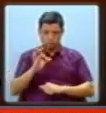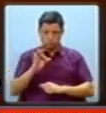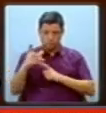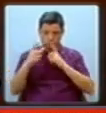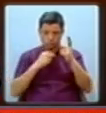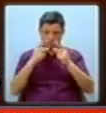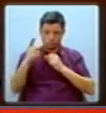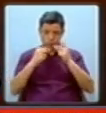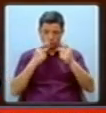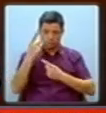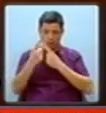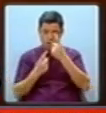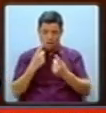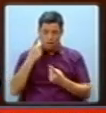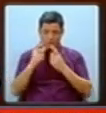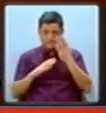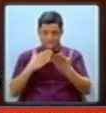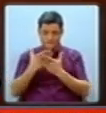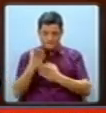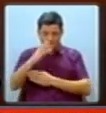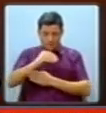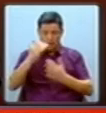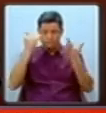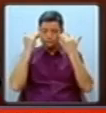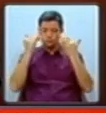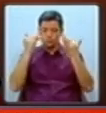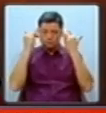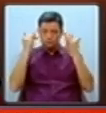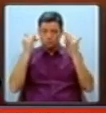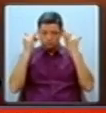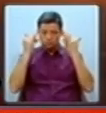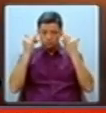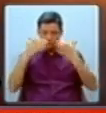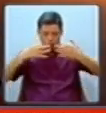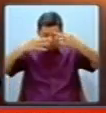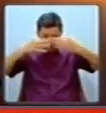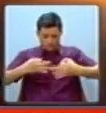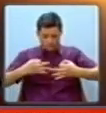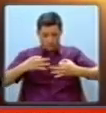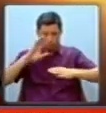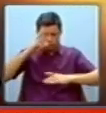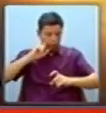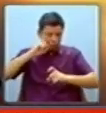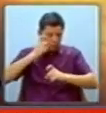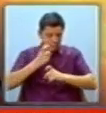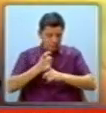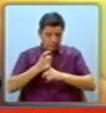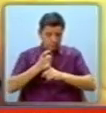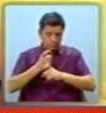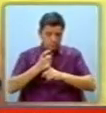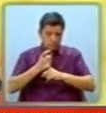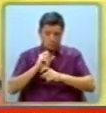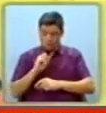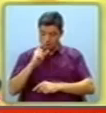mais alguns dados observacionais que confirmam, aliás, aquilo que já suspeitávamos há algum tempo. E,